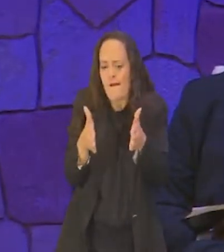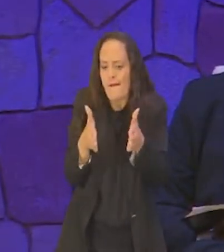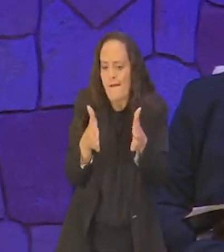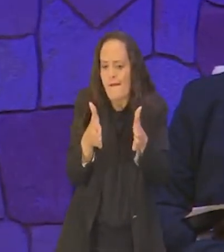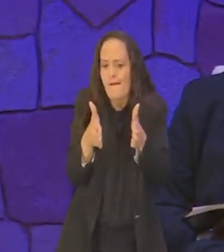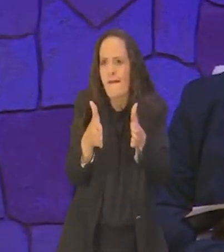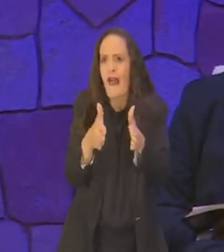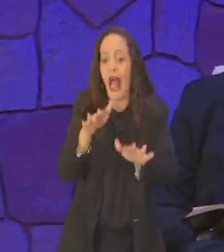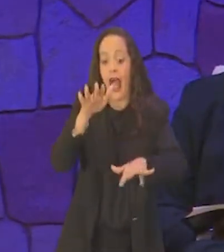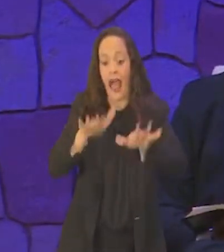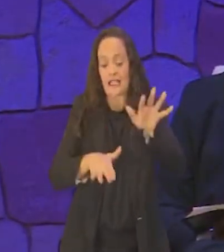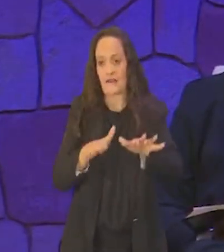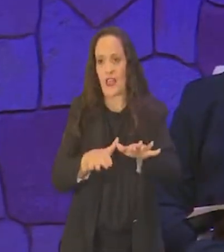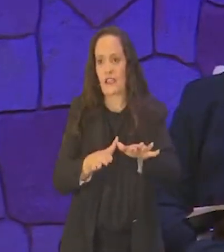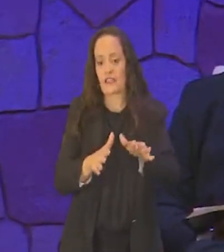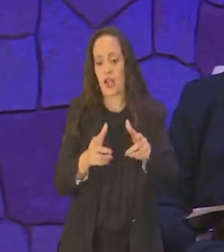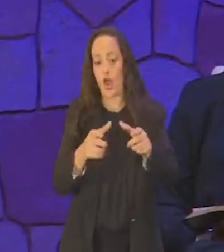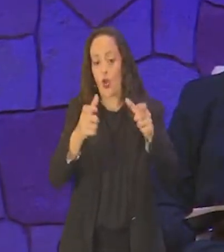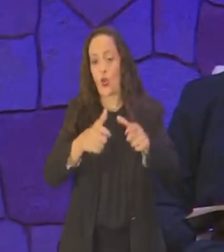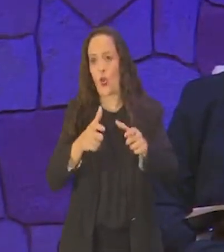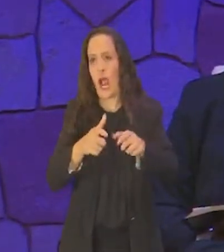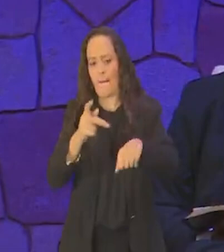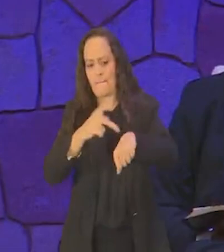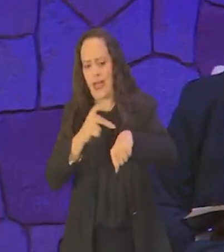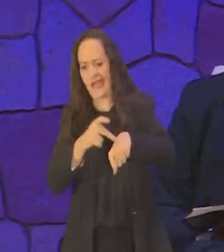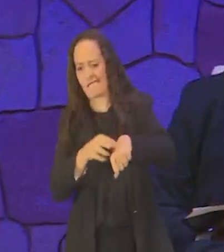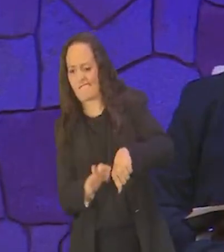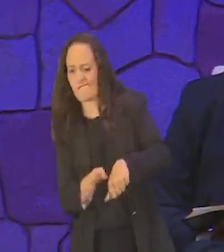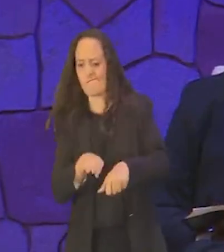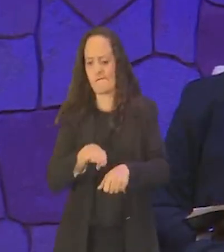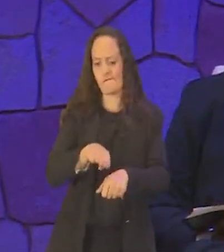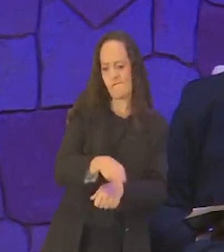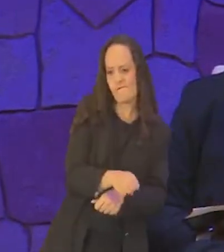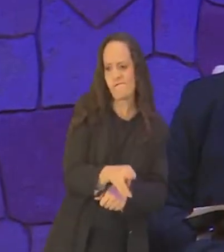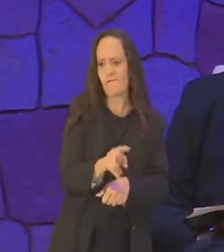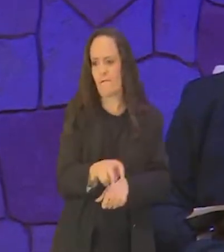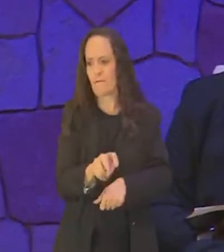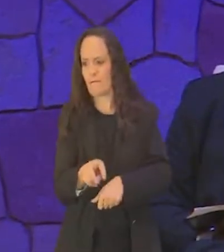vezes passavam por terrenos pedregosos,